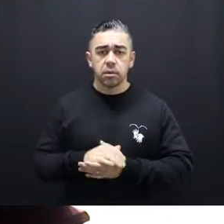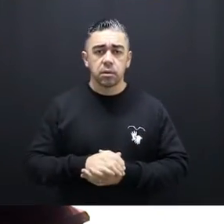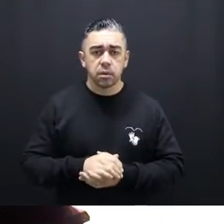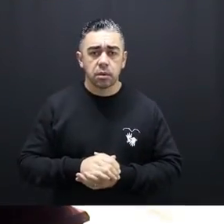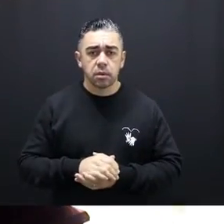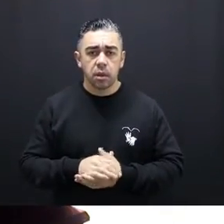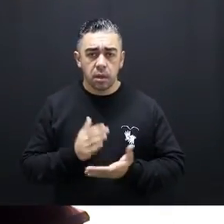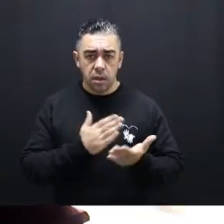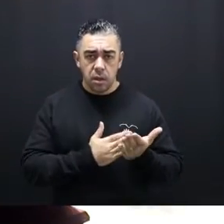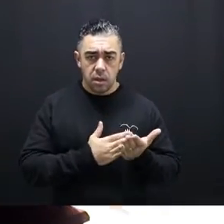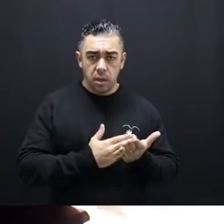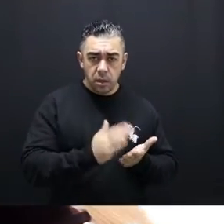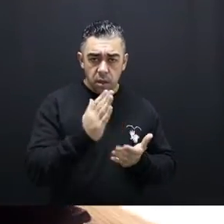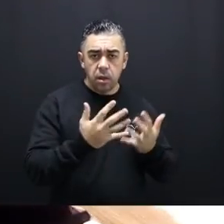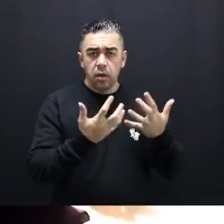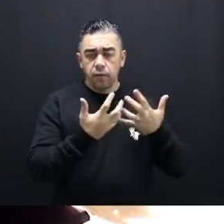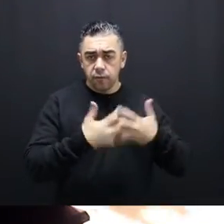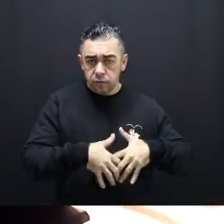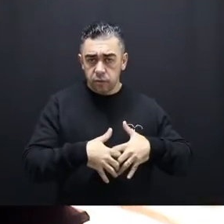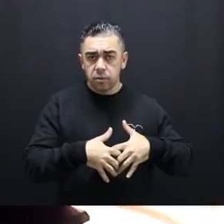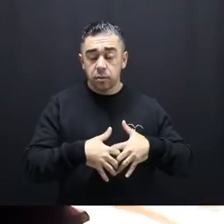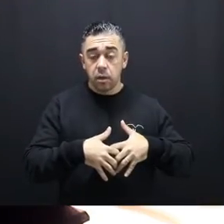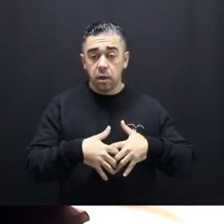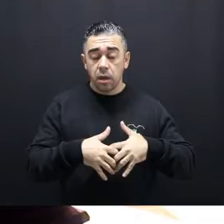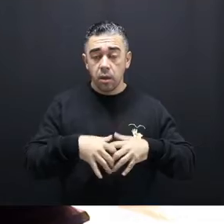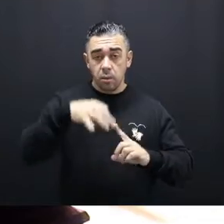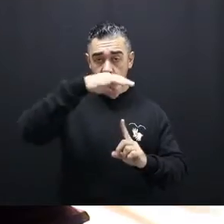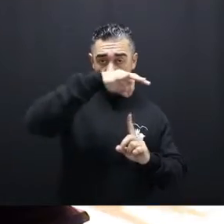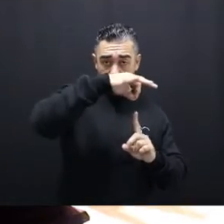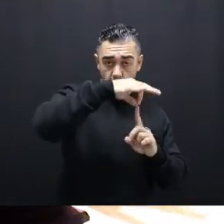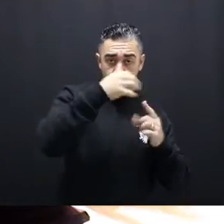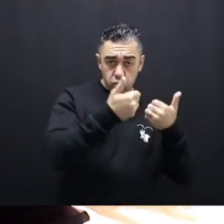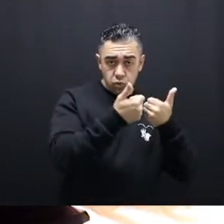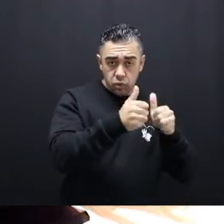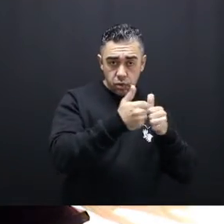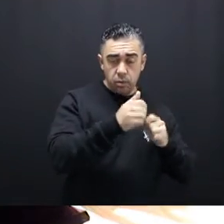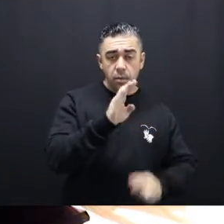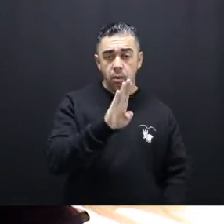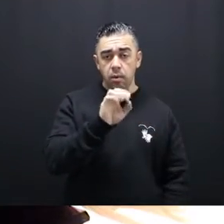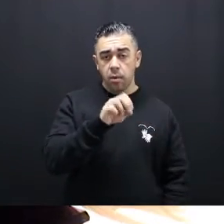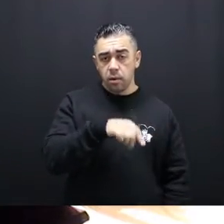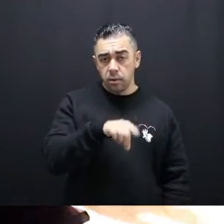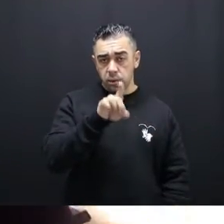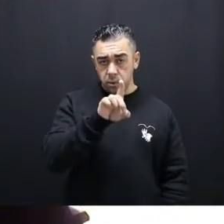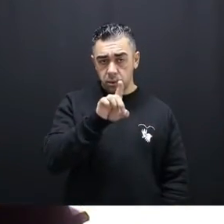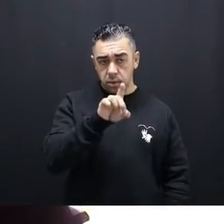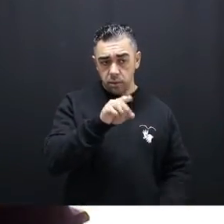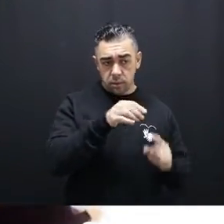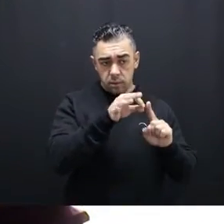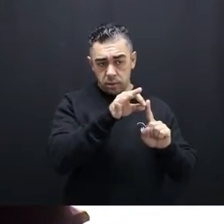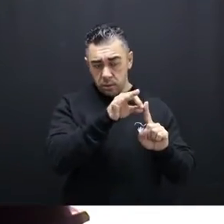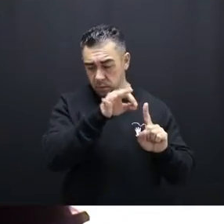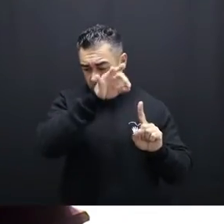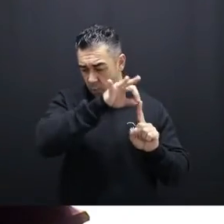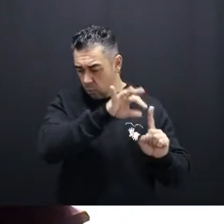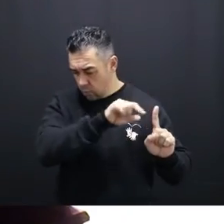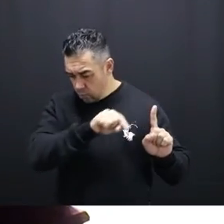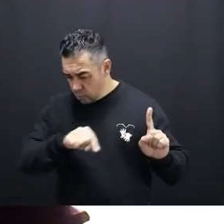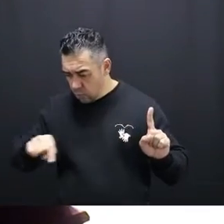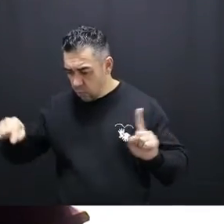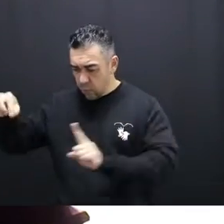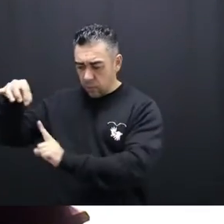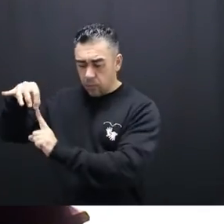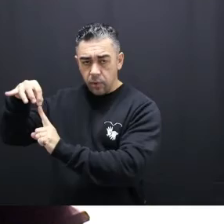começou começou a funcionar agora uma linha de ônibus lá na vila bom gente vai passar ali pelo é uma